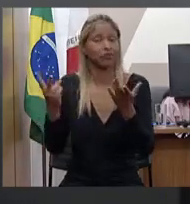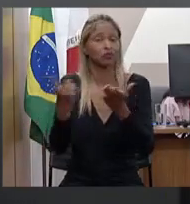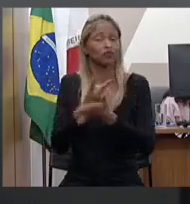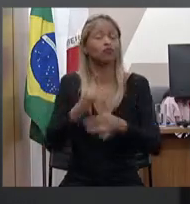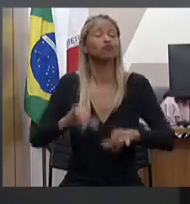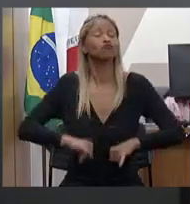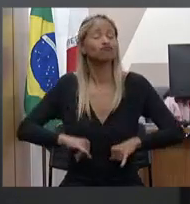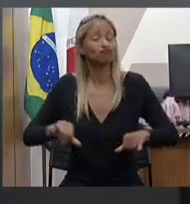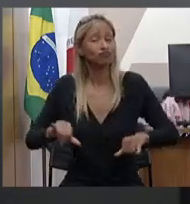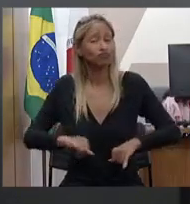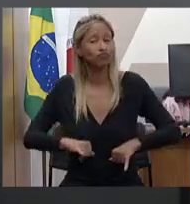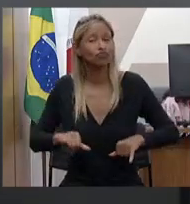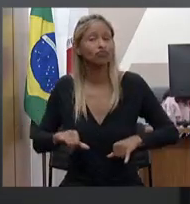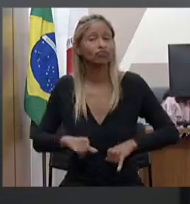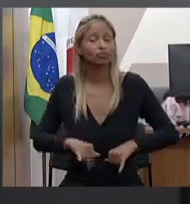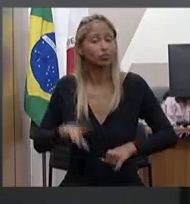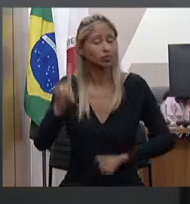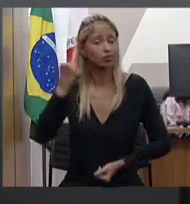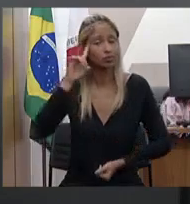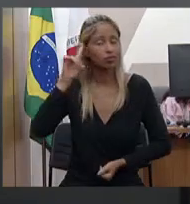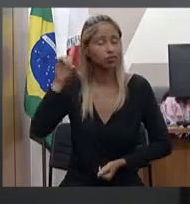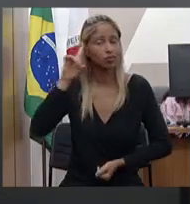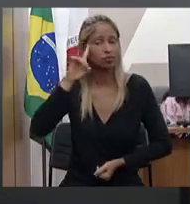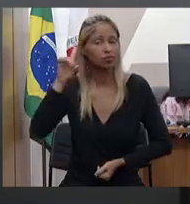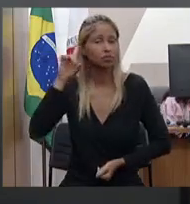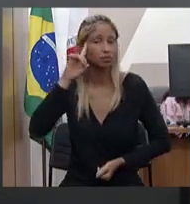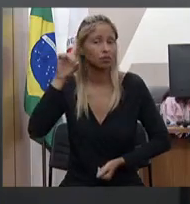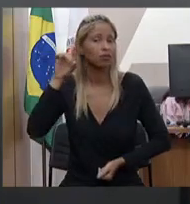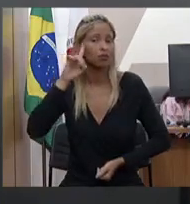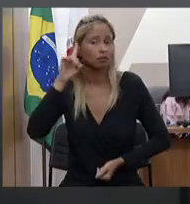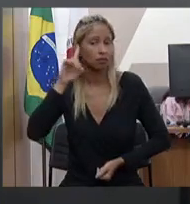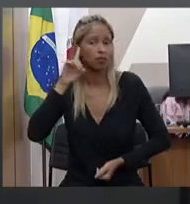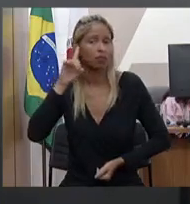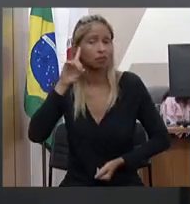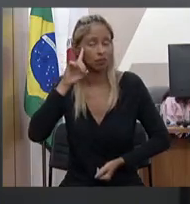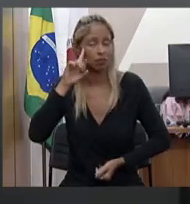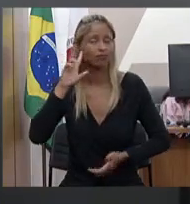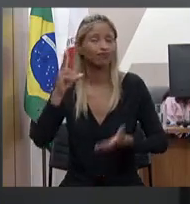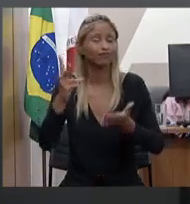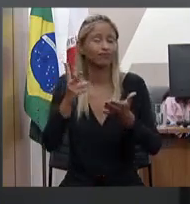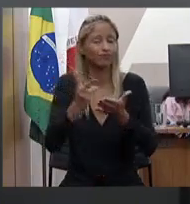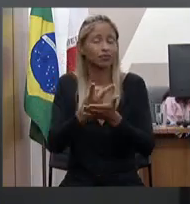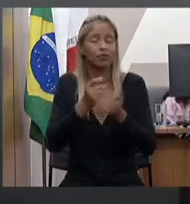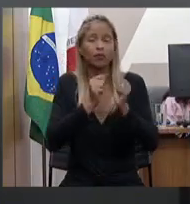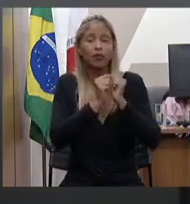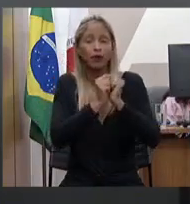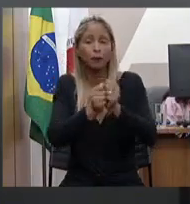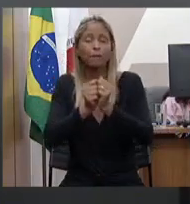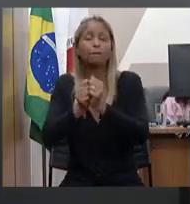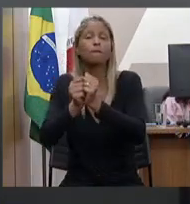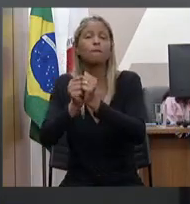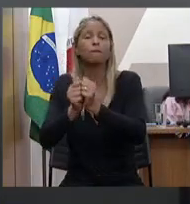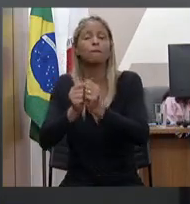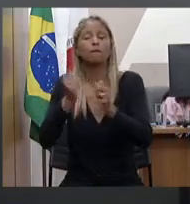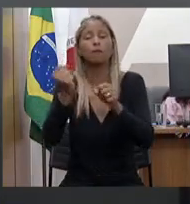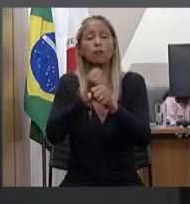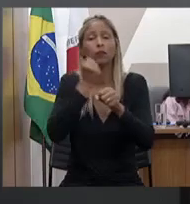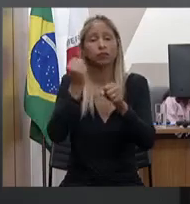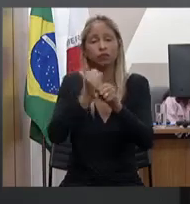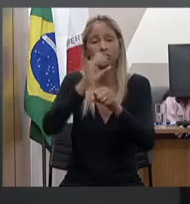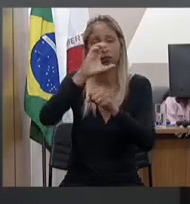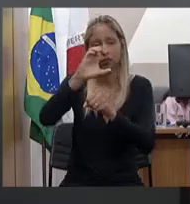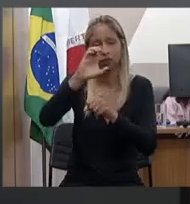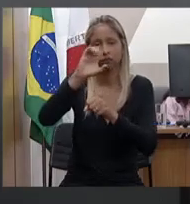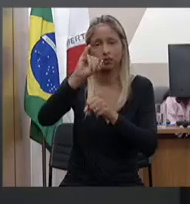e que só sofre cotidianamente um grande flagelo que são os companheiros da construção civil